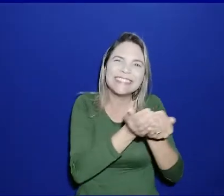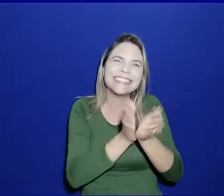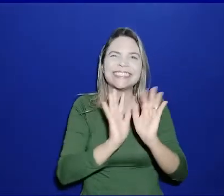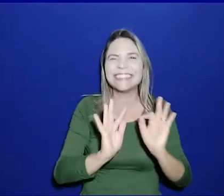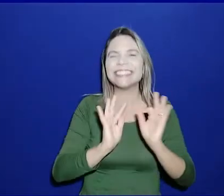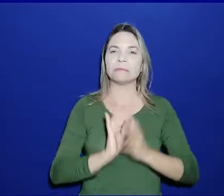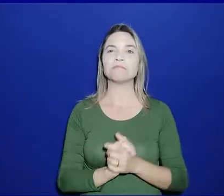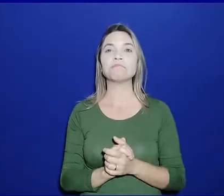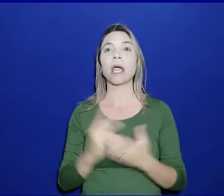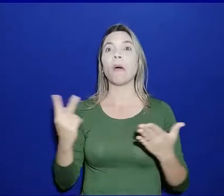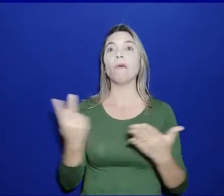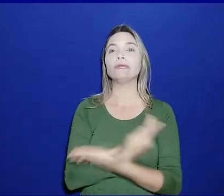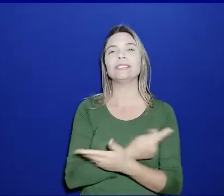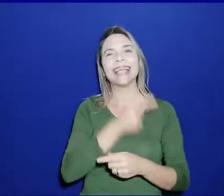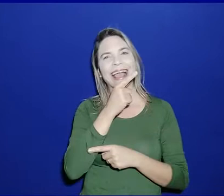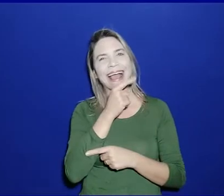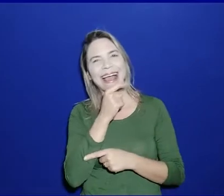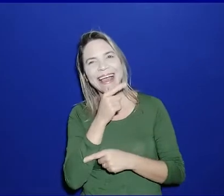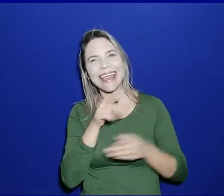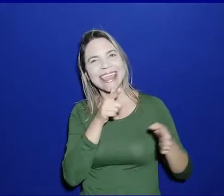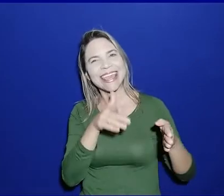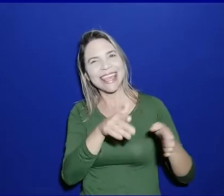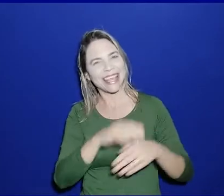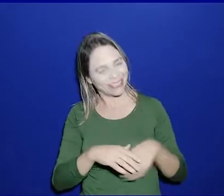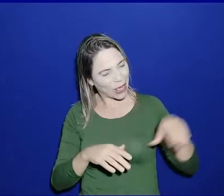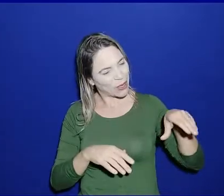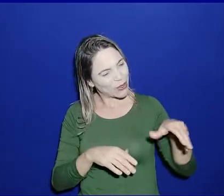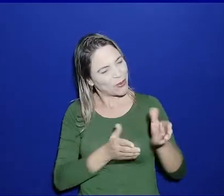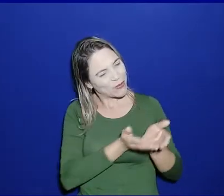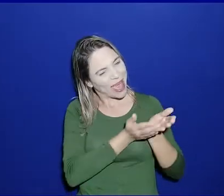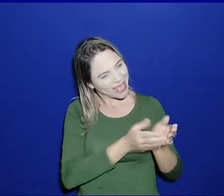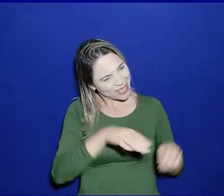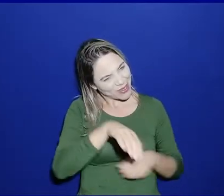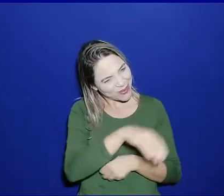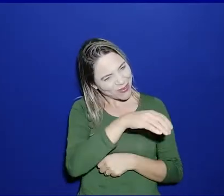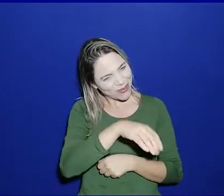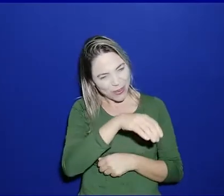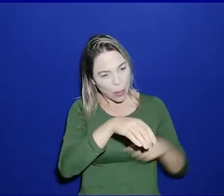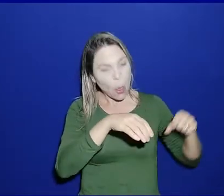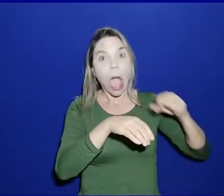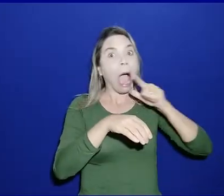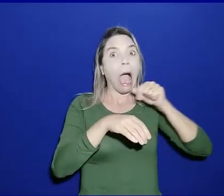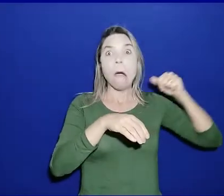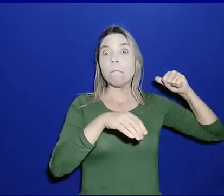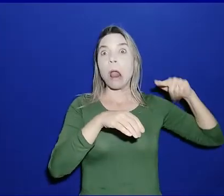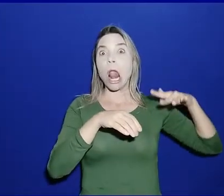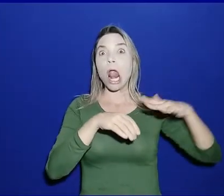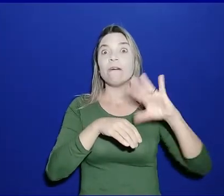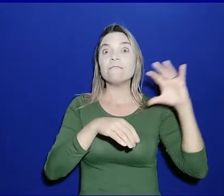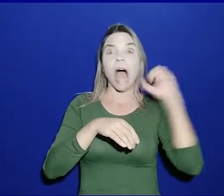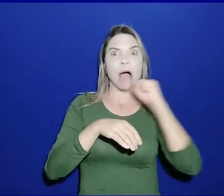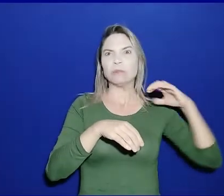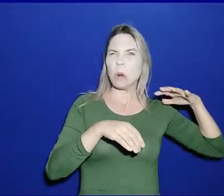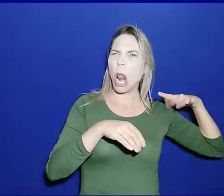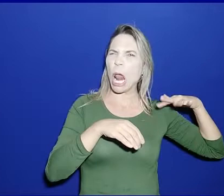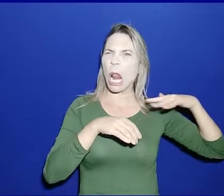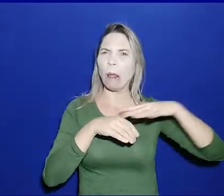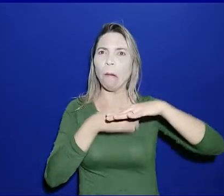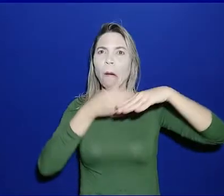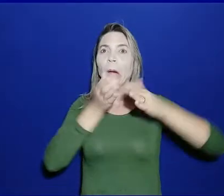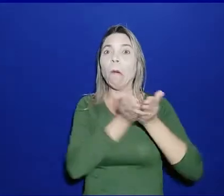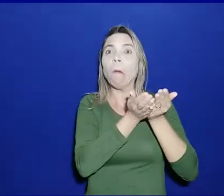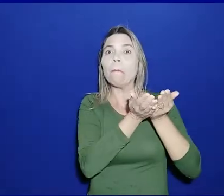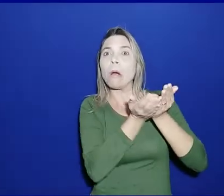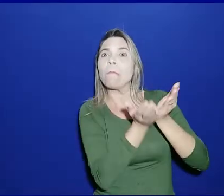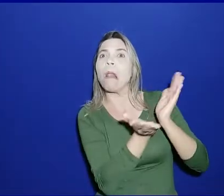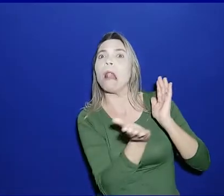dia, uma forte correnteza inesperada no rio levou o barquinho. Aquele menino